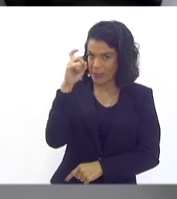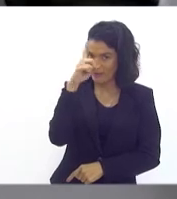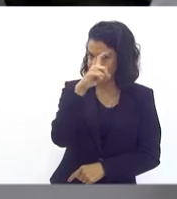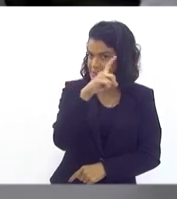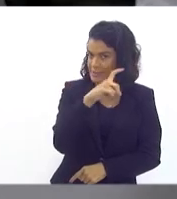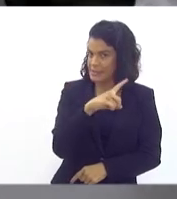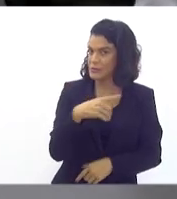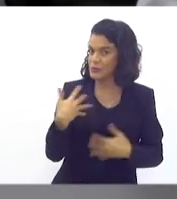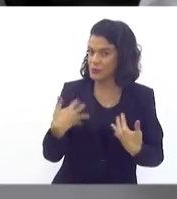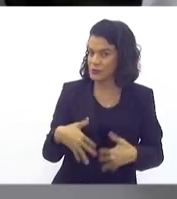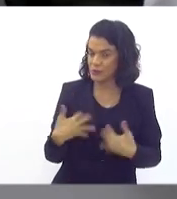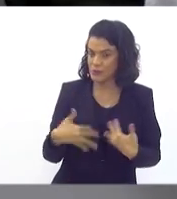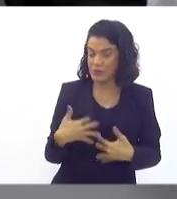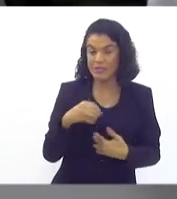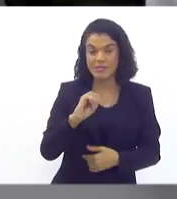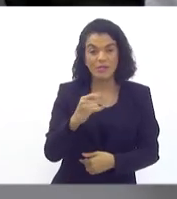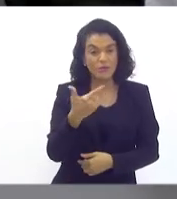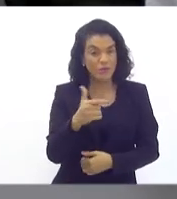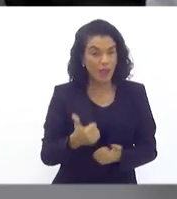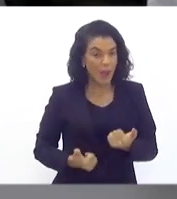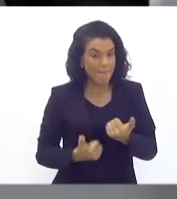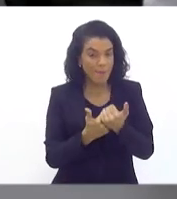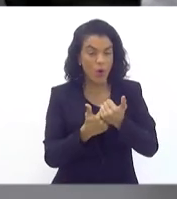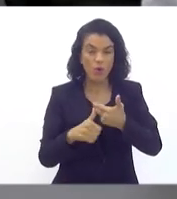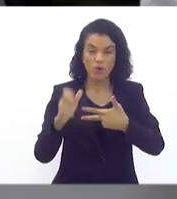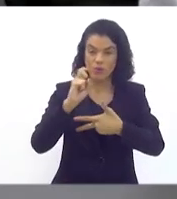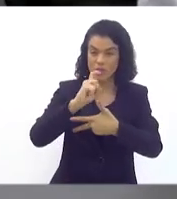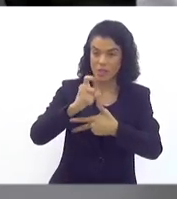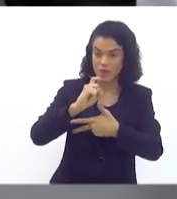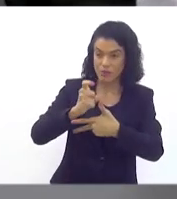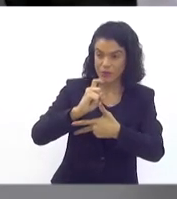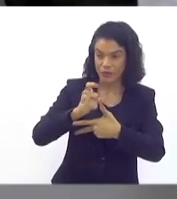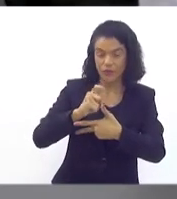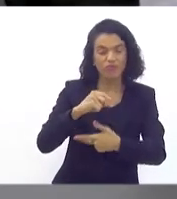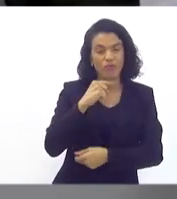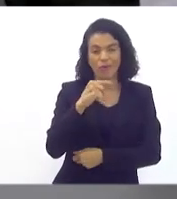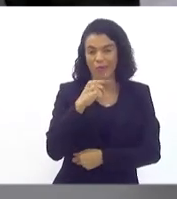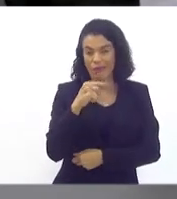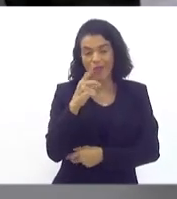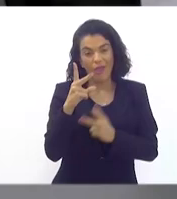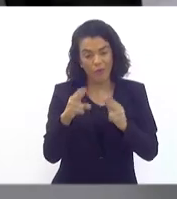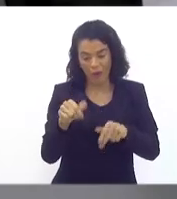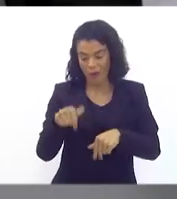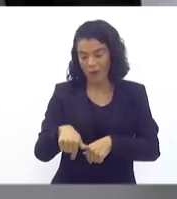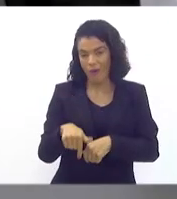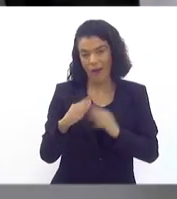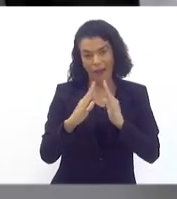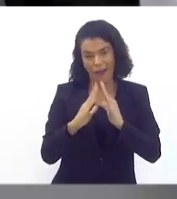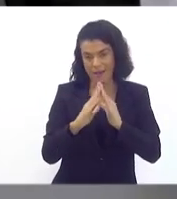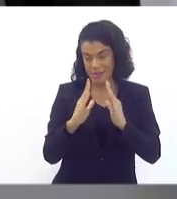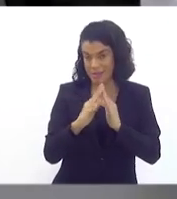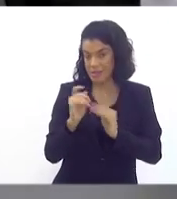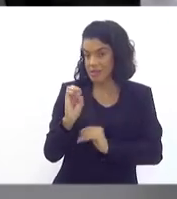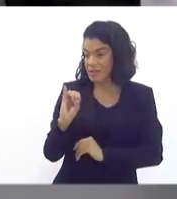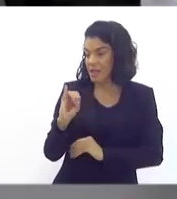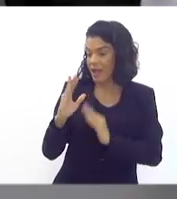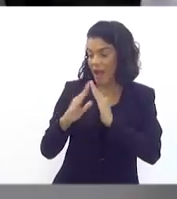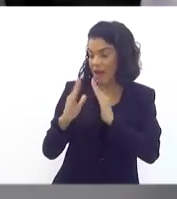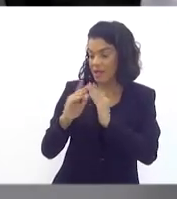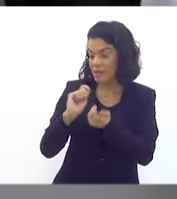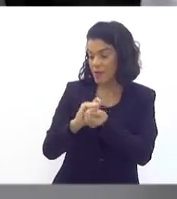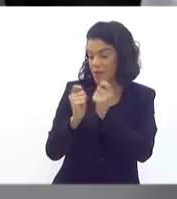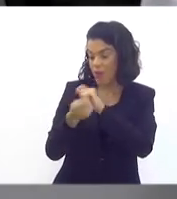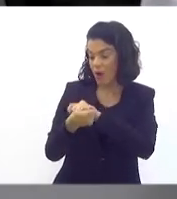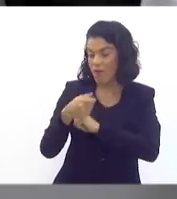certo se não tiver apoio do executivo não adianta igual a nossa casa se a gente não tiver lá reformando